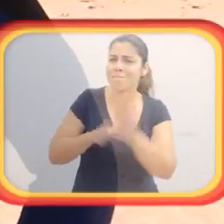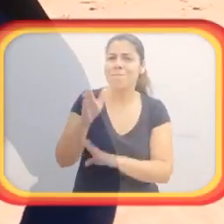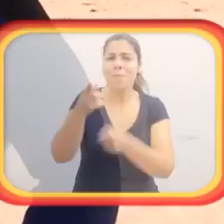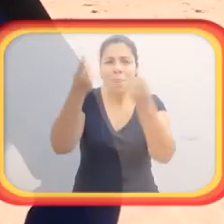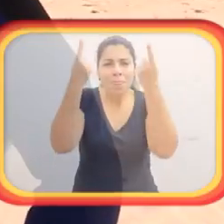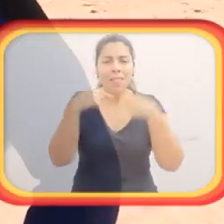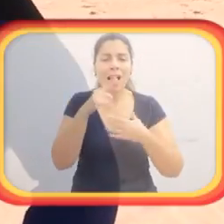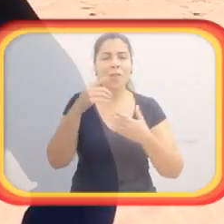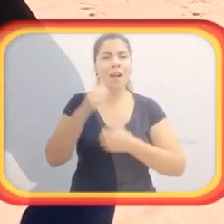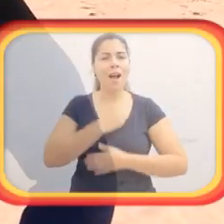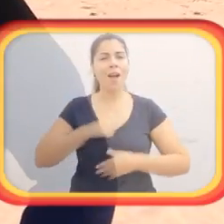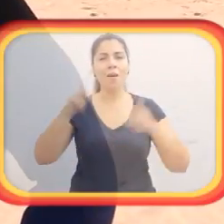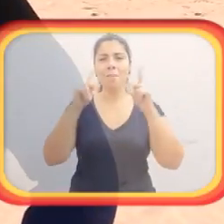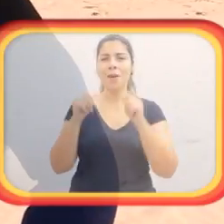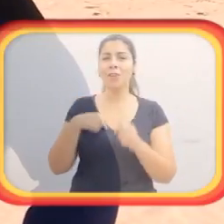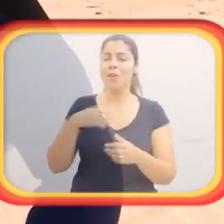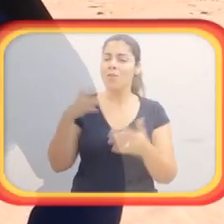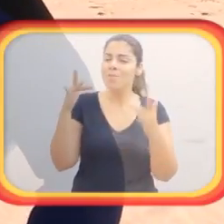Eu estou feliz.